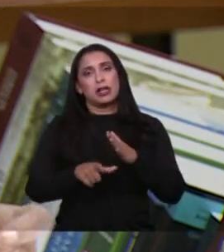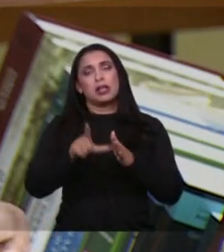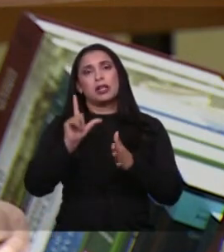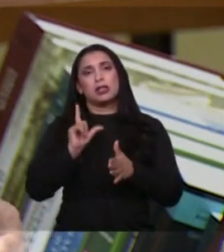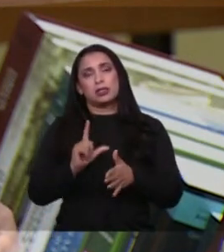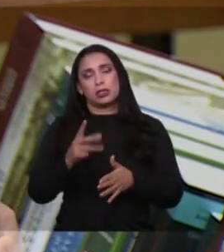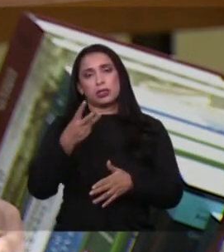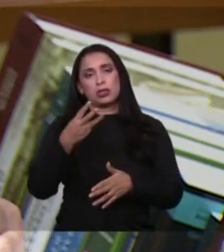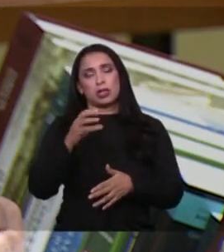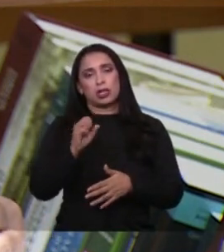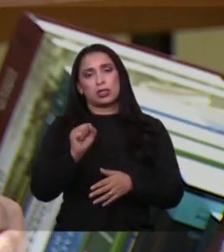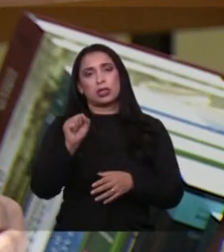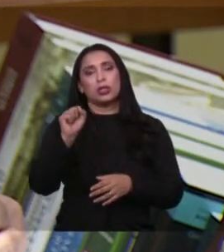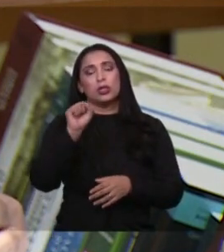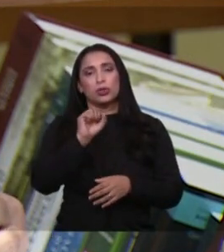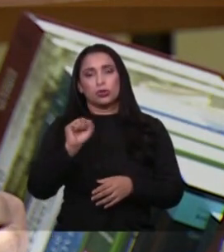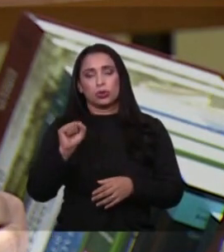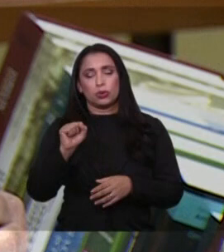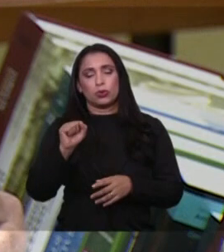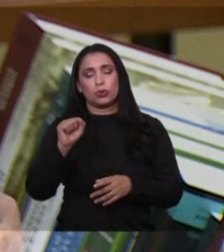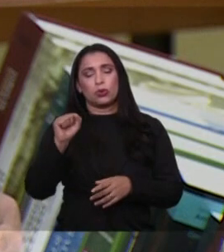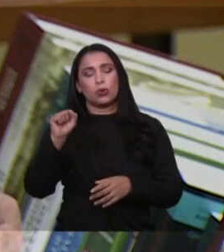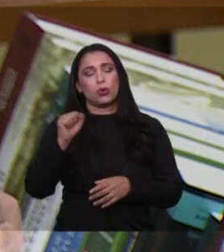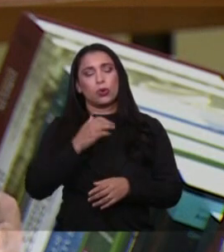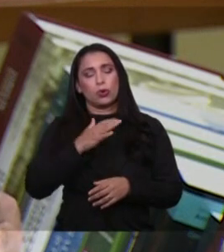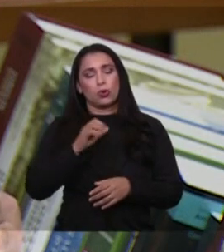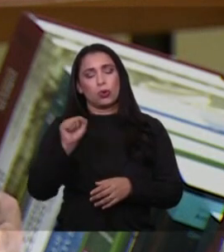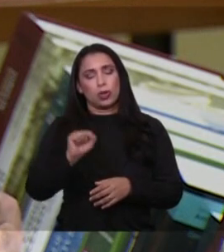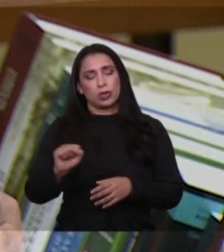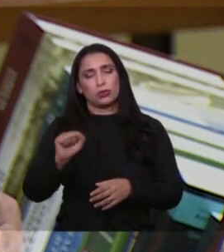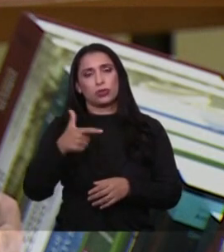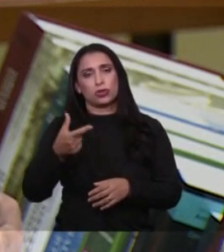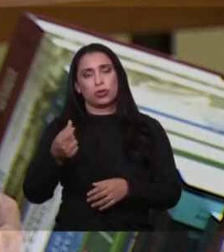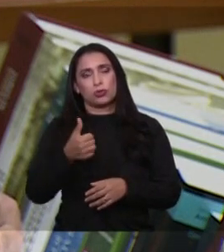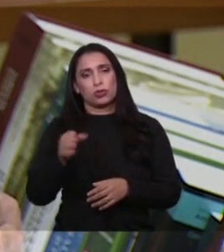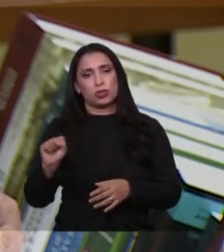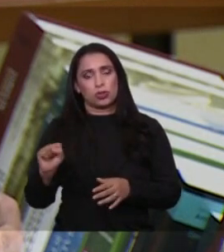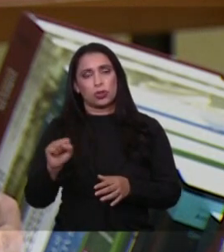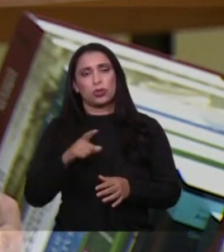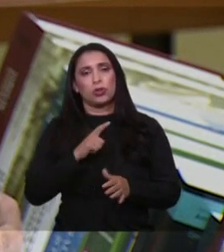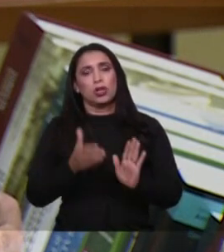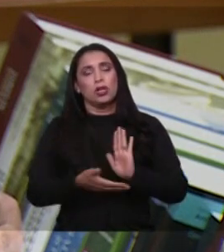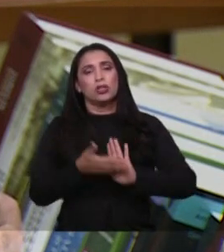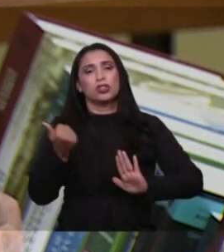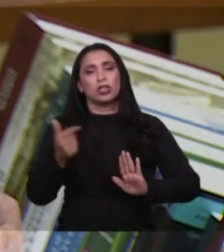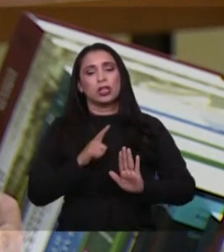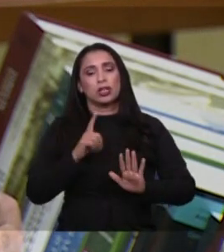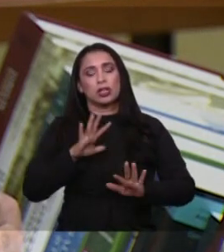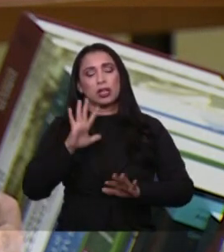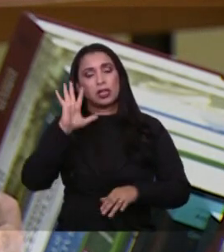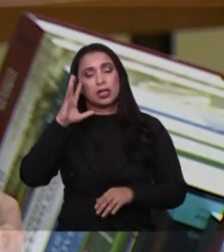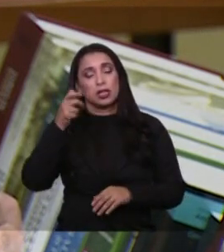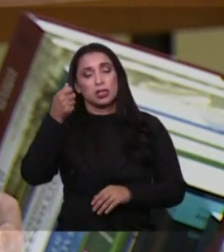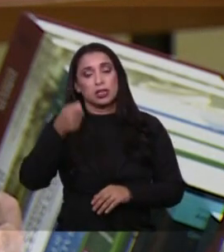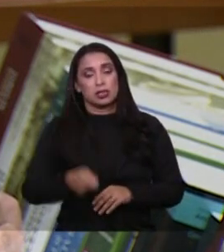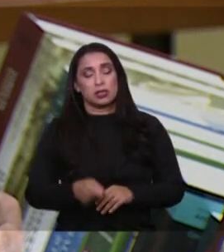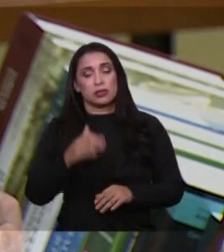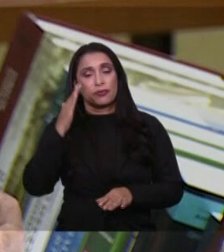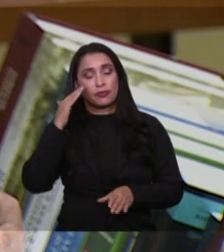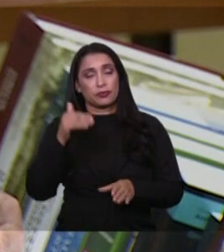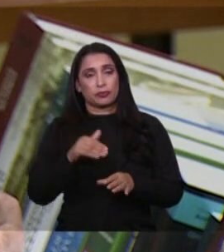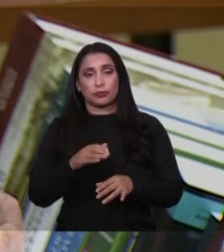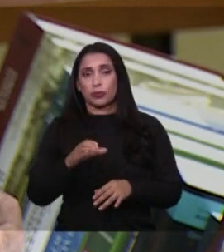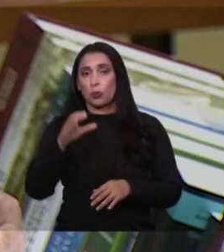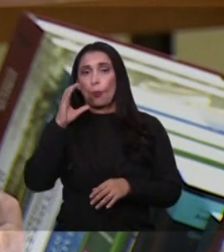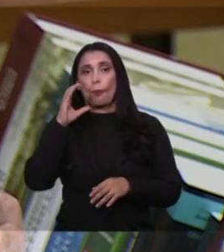2018, afrontaria o princípio da inafastabilidade da jurisdição. Aduz que o acordo recorrido seria omisso